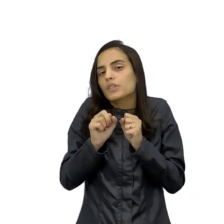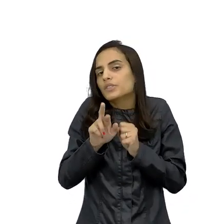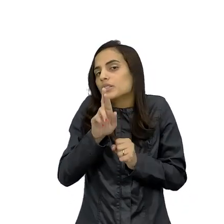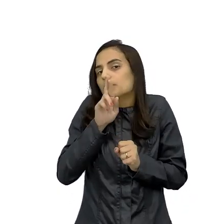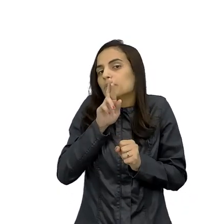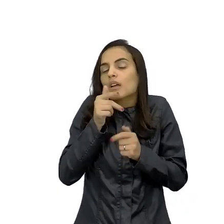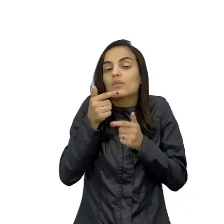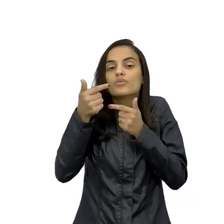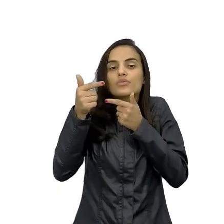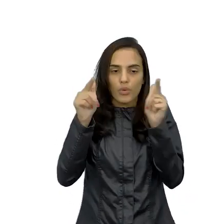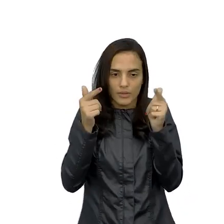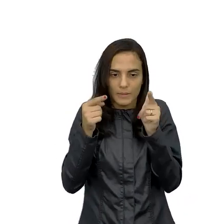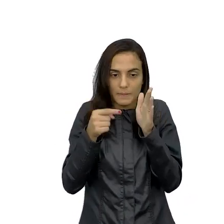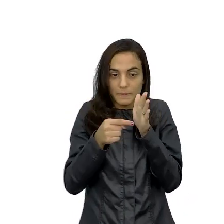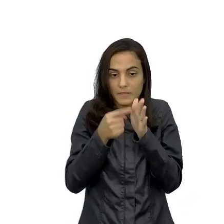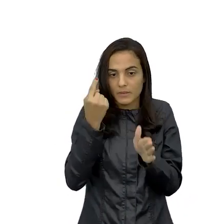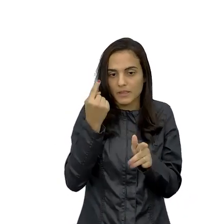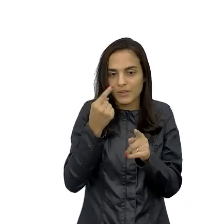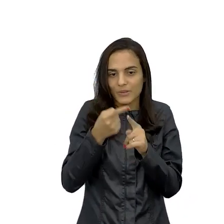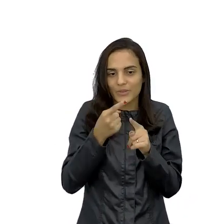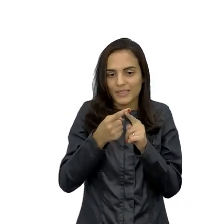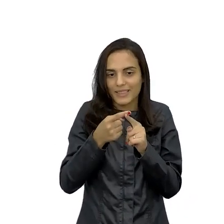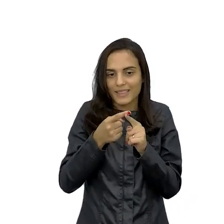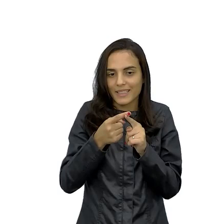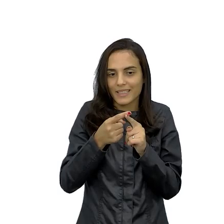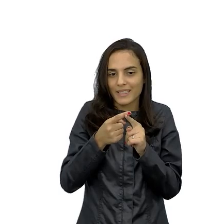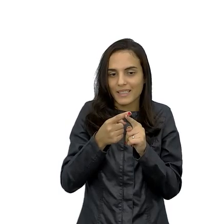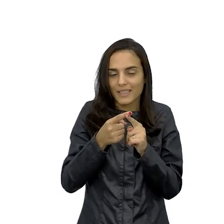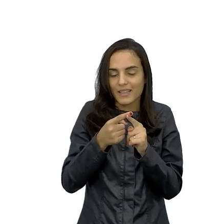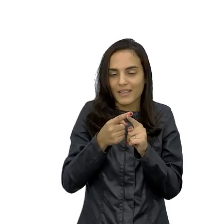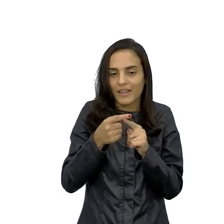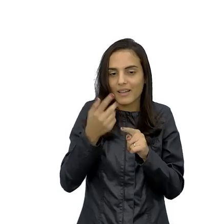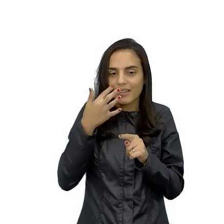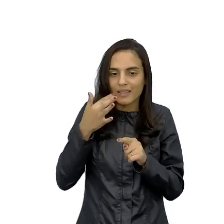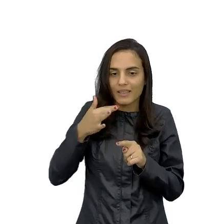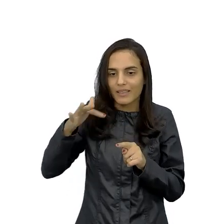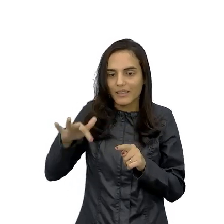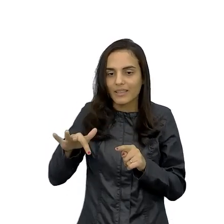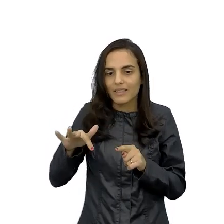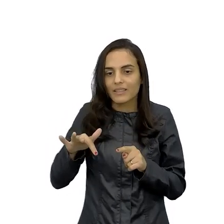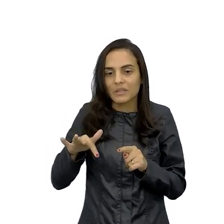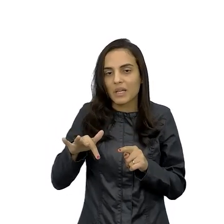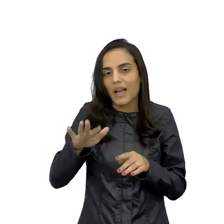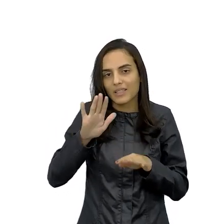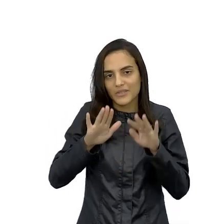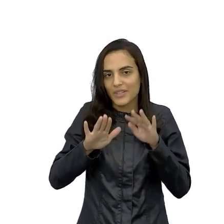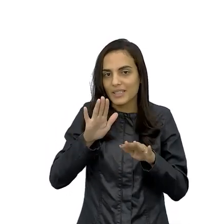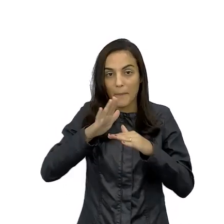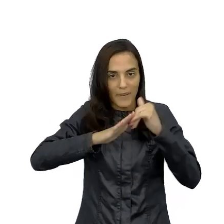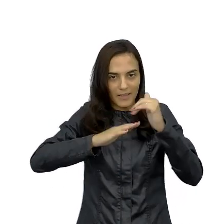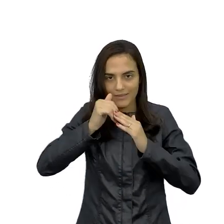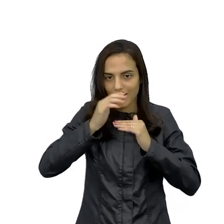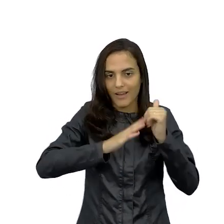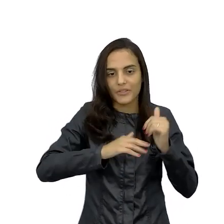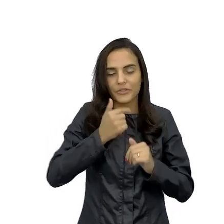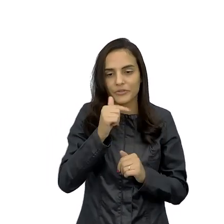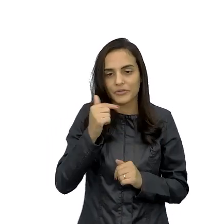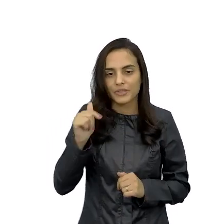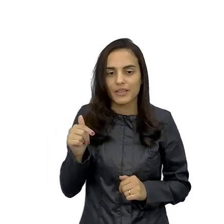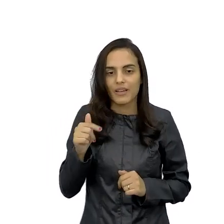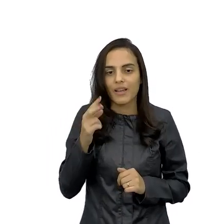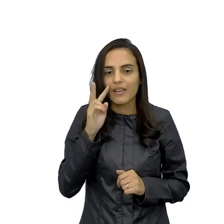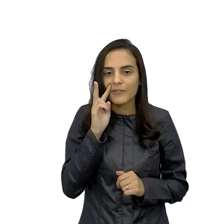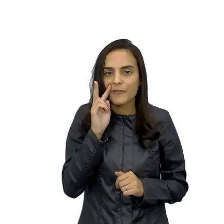alternativas aqui? Primeiro, porque muitas crianças, talvez que não tenham tanto a habilidade leitora,